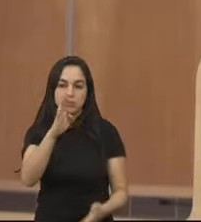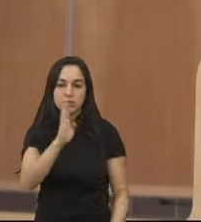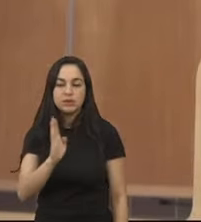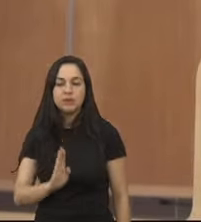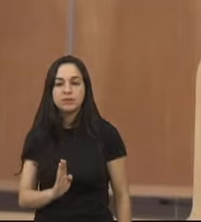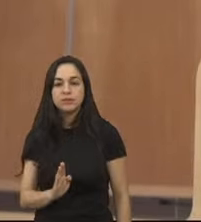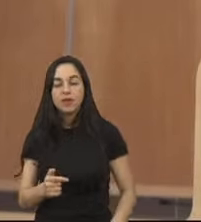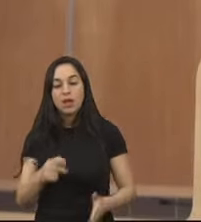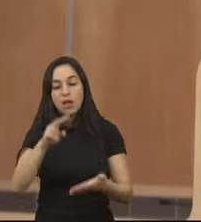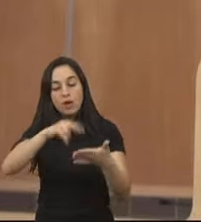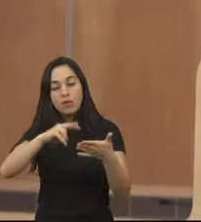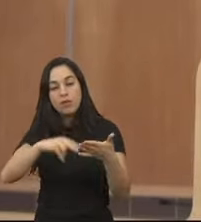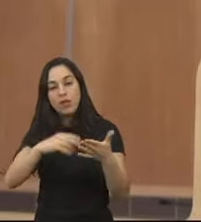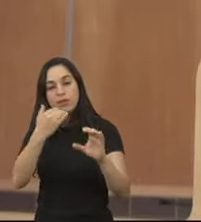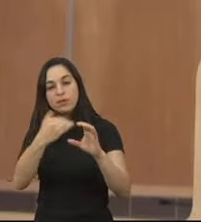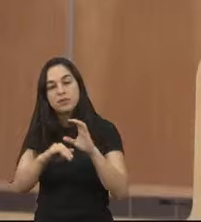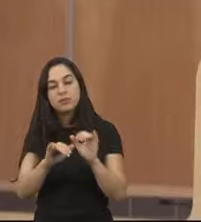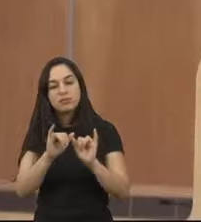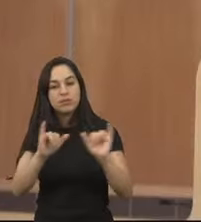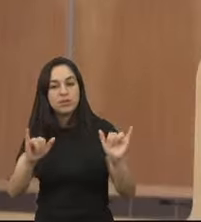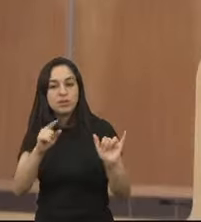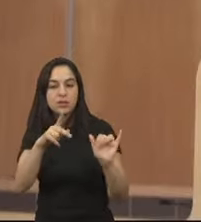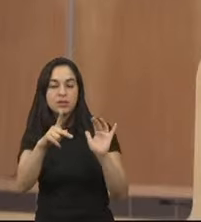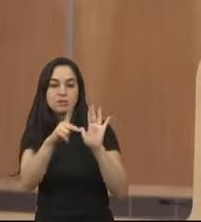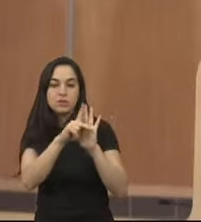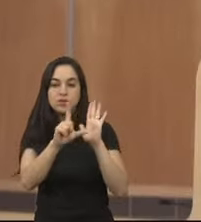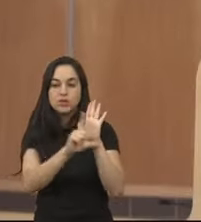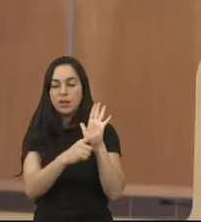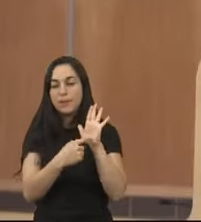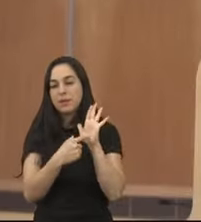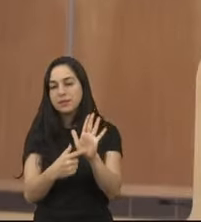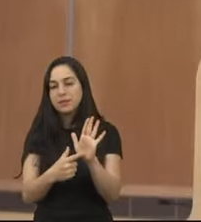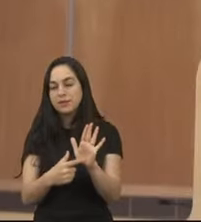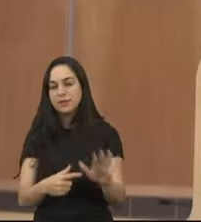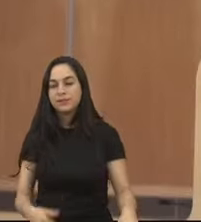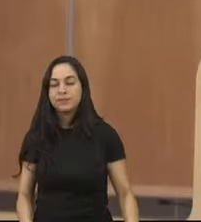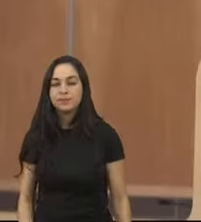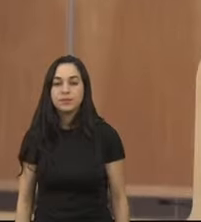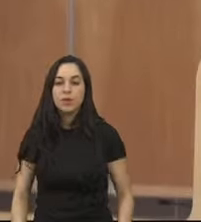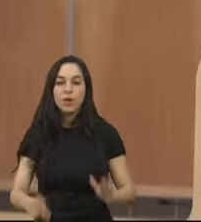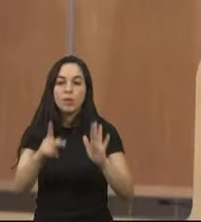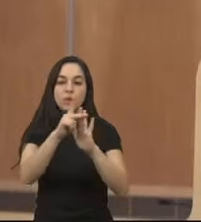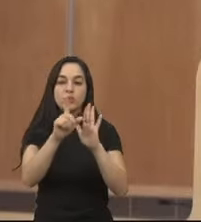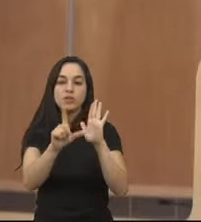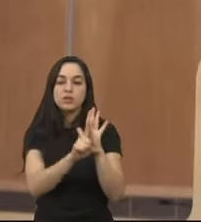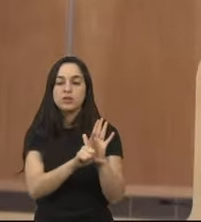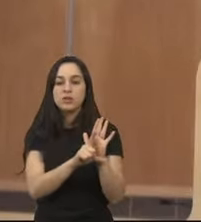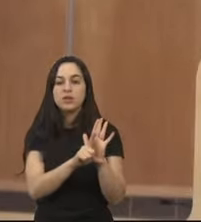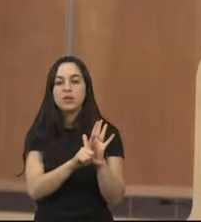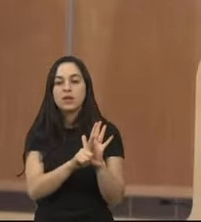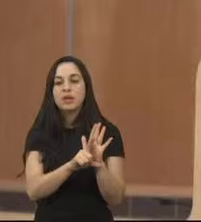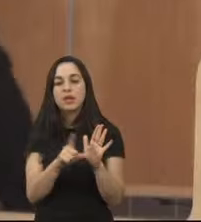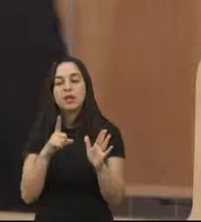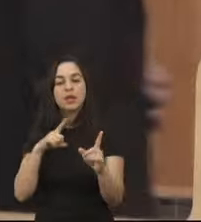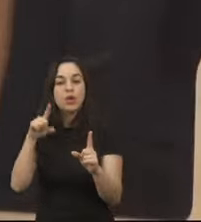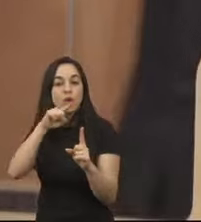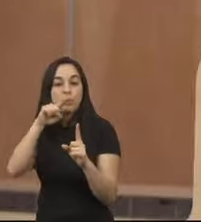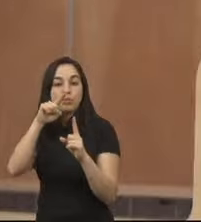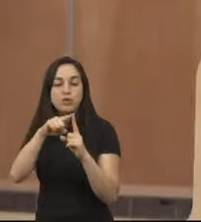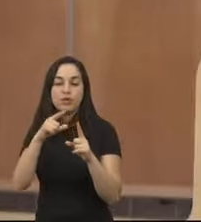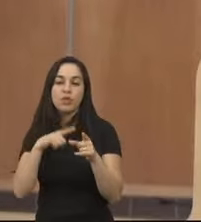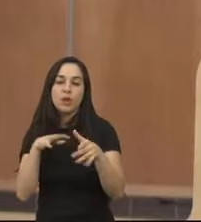poder apresentar para vocês esse projeto de lei. O projeto de lei visa estabelecer um plano para